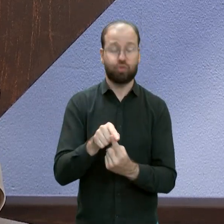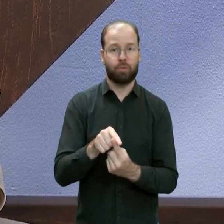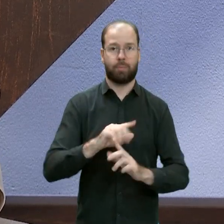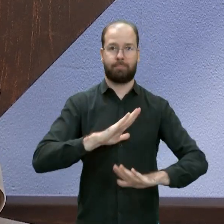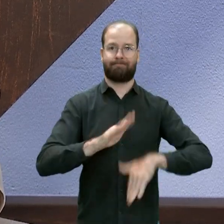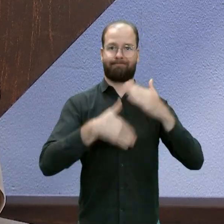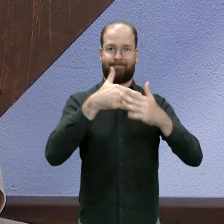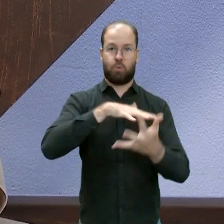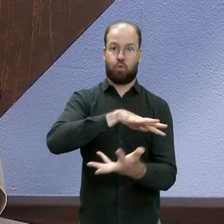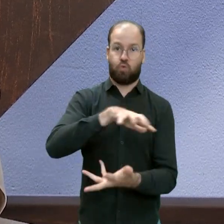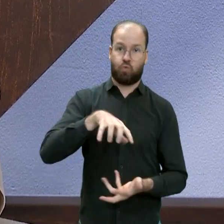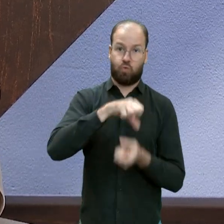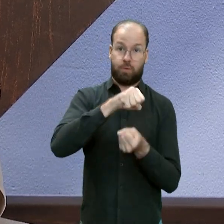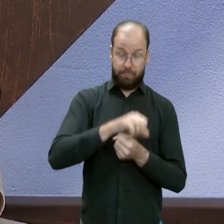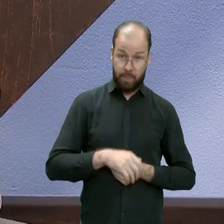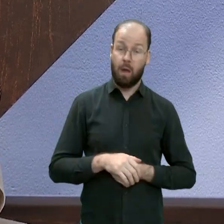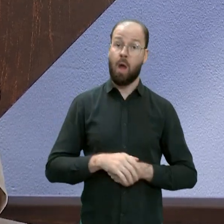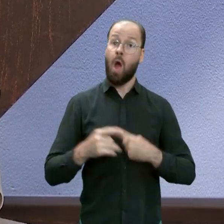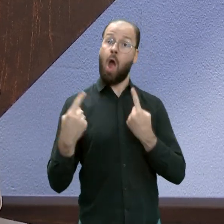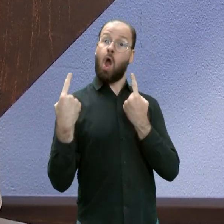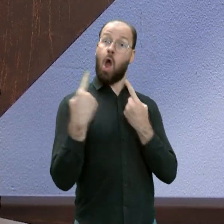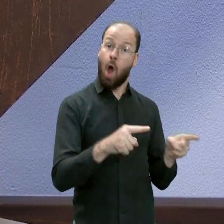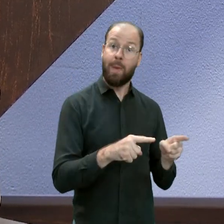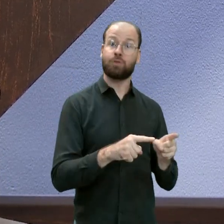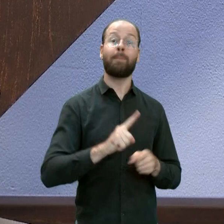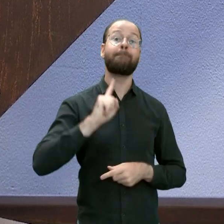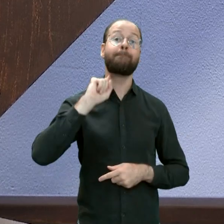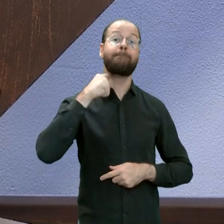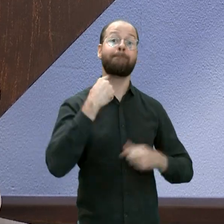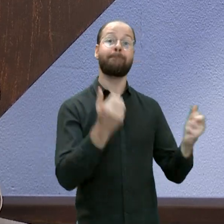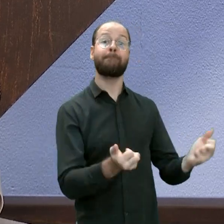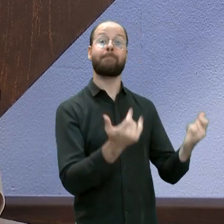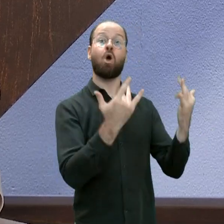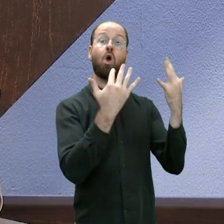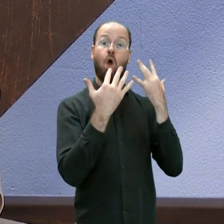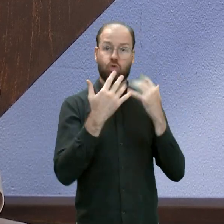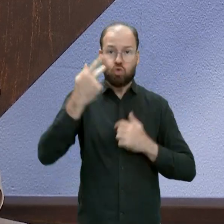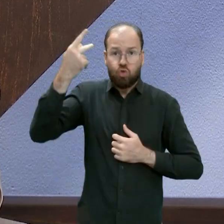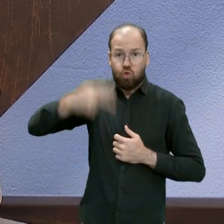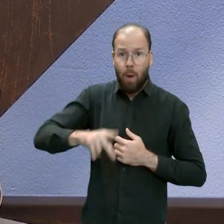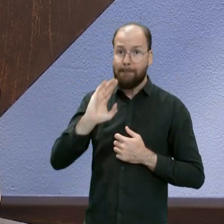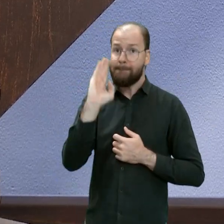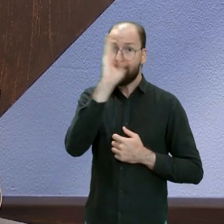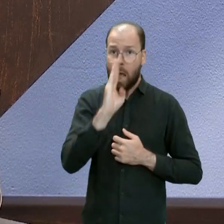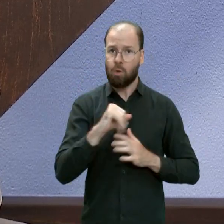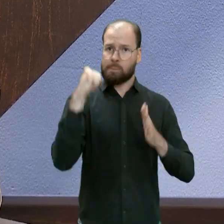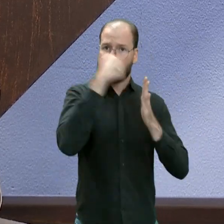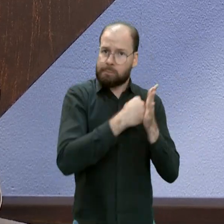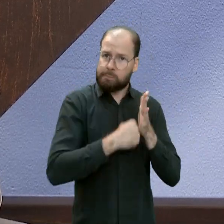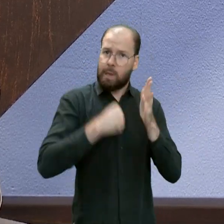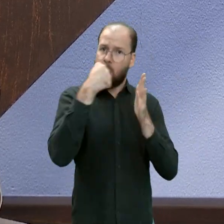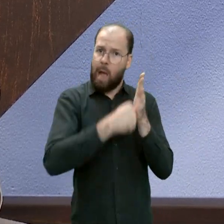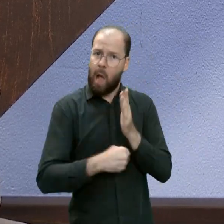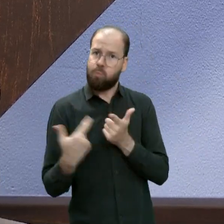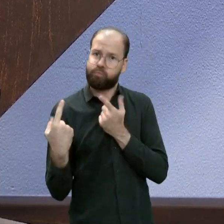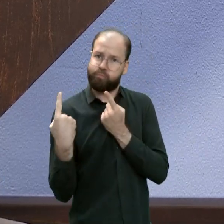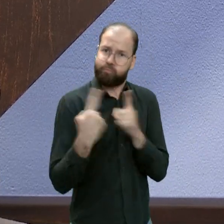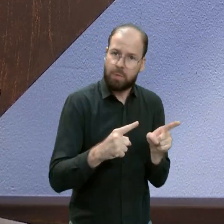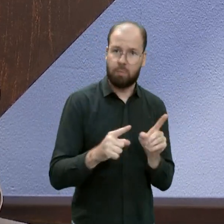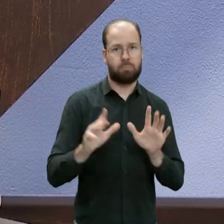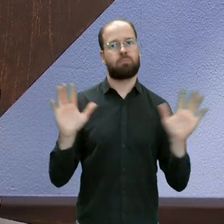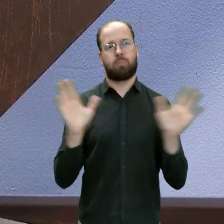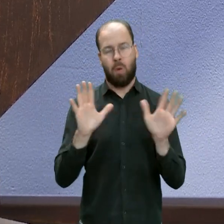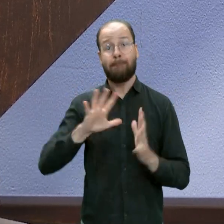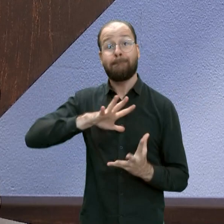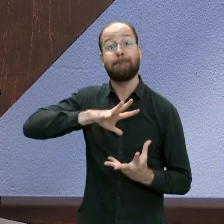combate à poluição é um tema mundial, não só do Brasil. E ele está justamente no